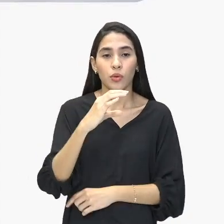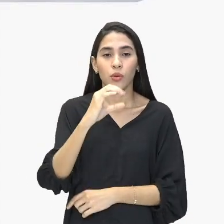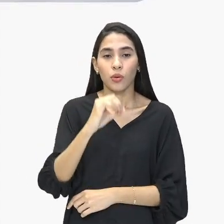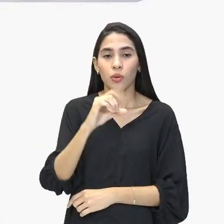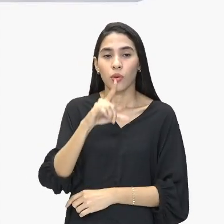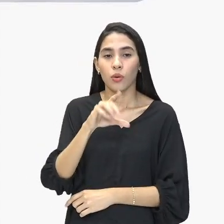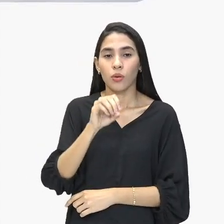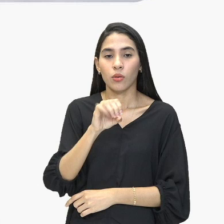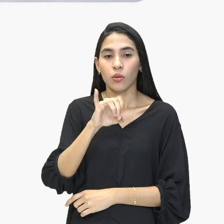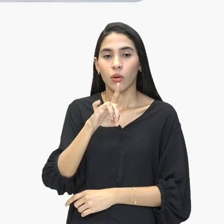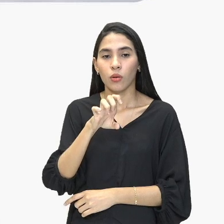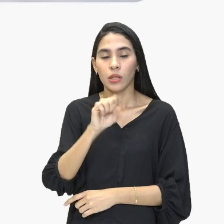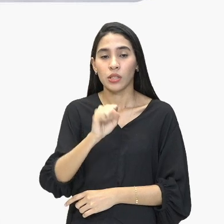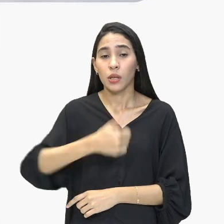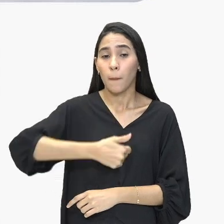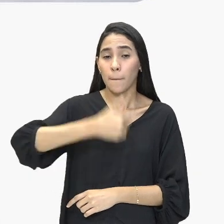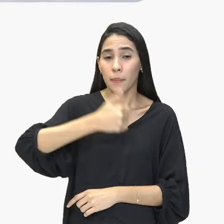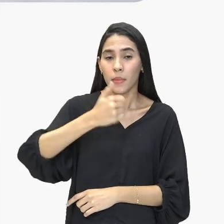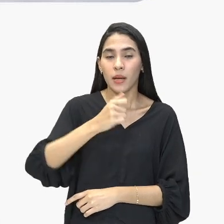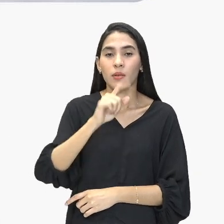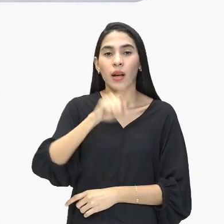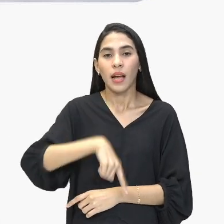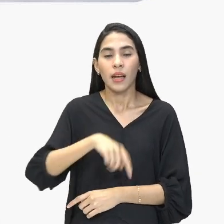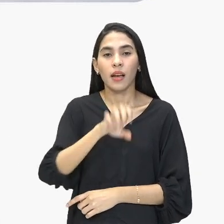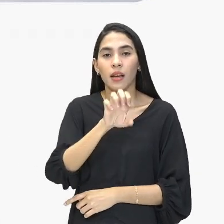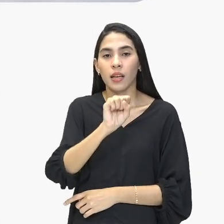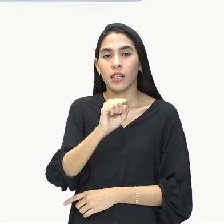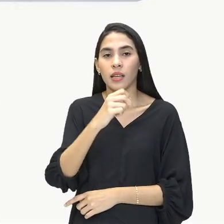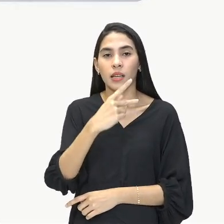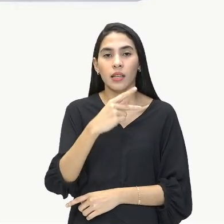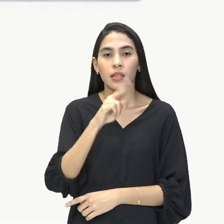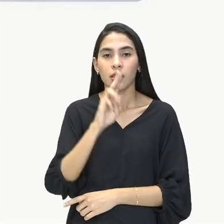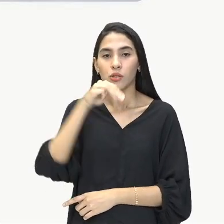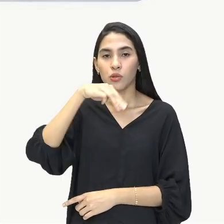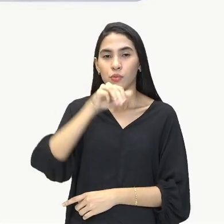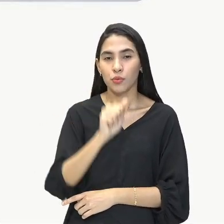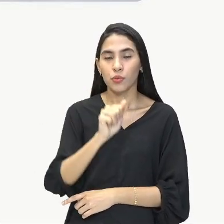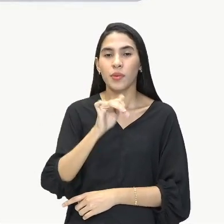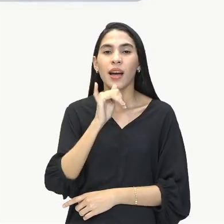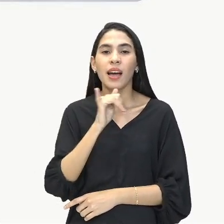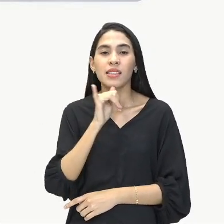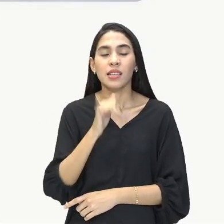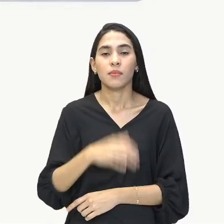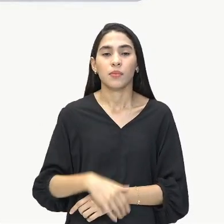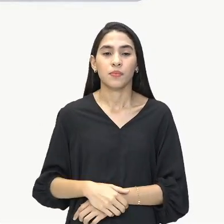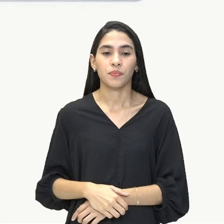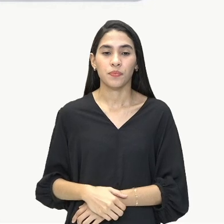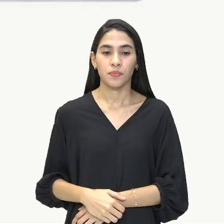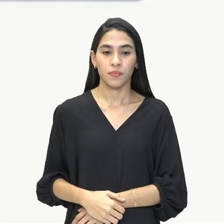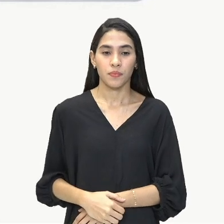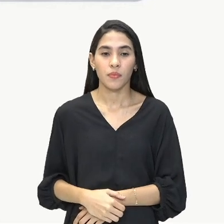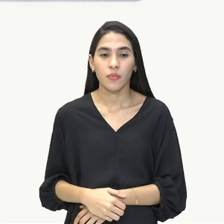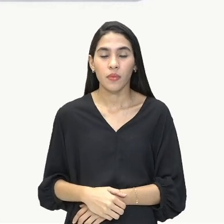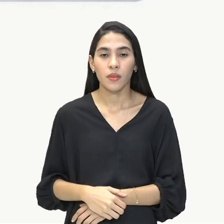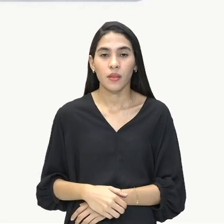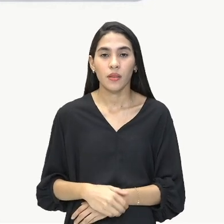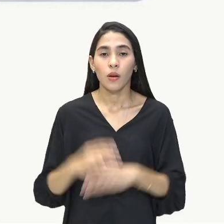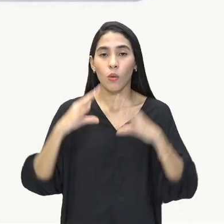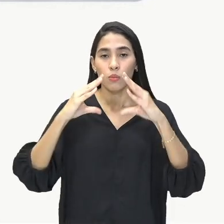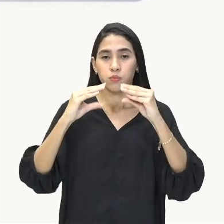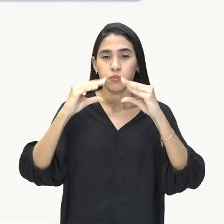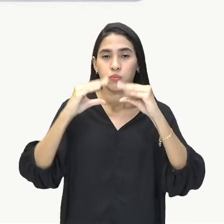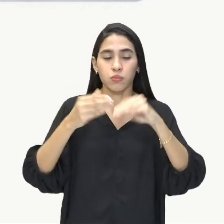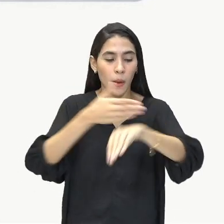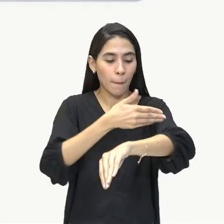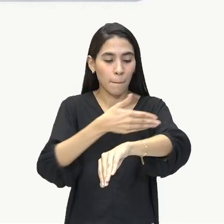a espuma, tá? Um exemplo desse coloide é A clara em neve.